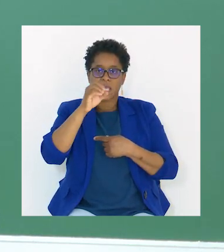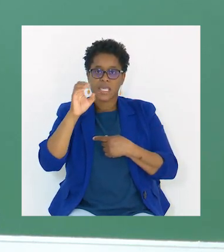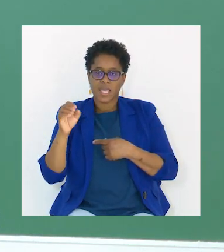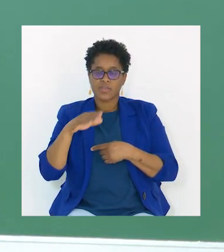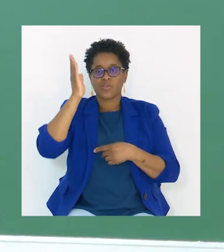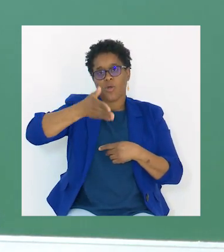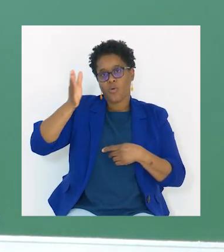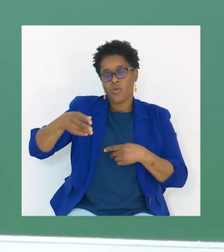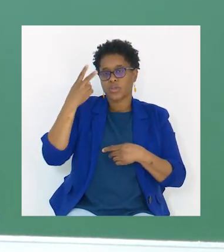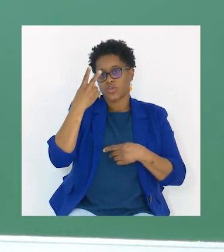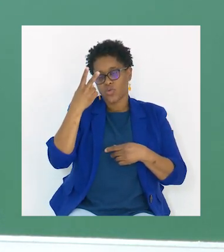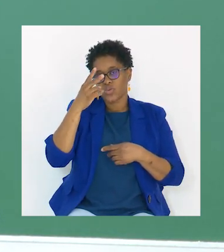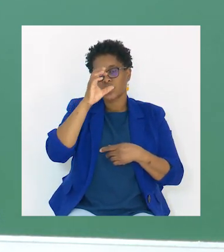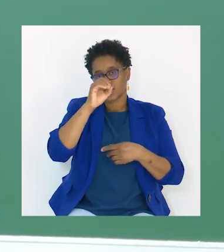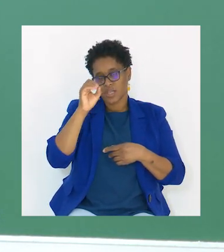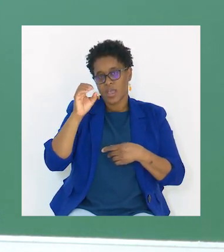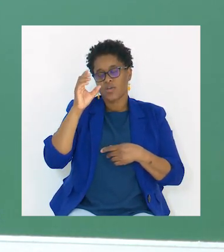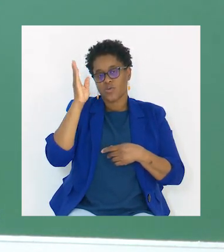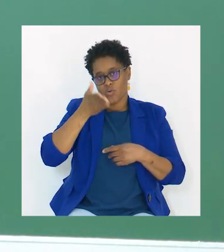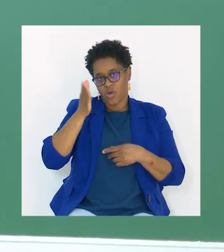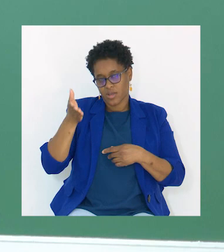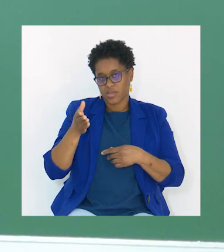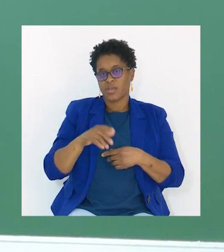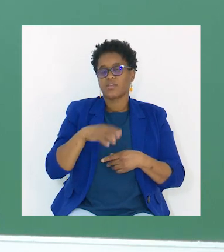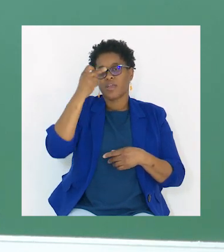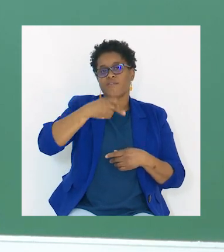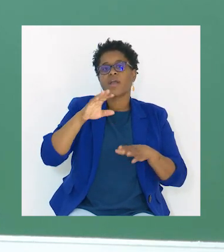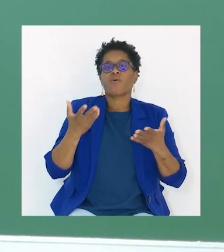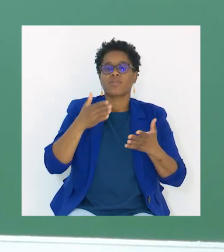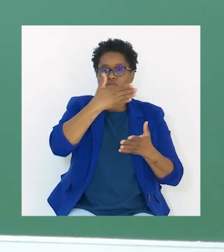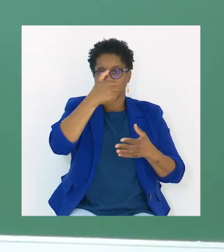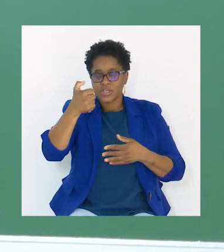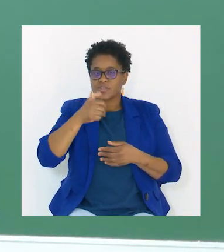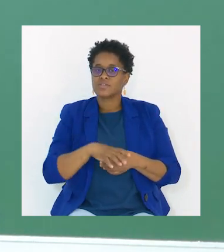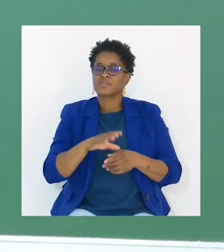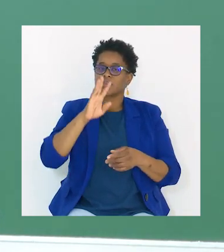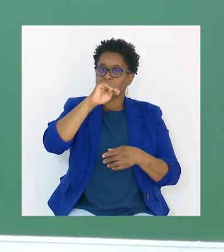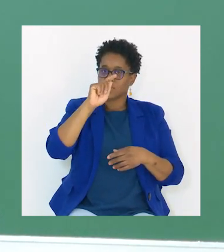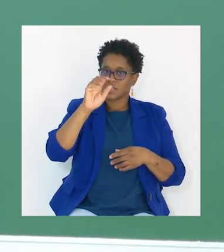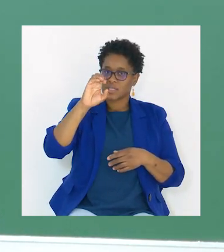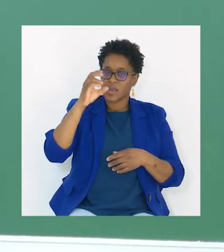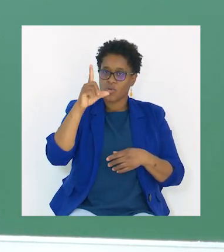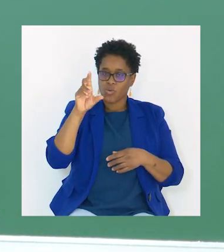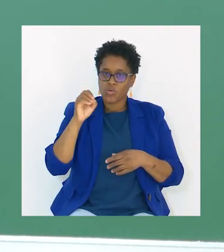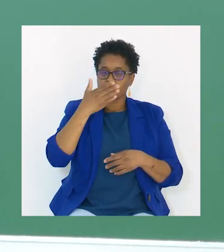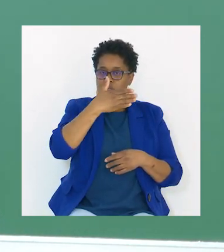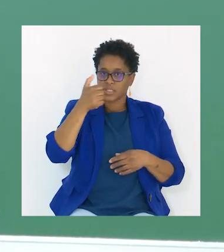cortamos os 2 zeros, fica quanto? Fica 15. Então temos ali o